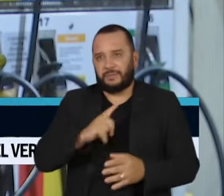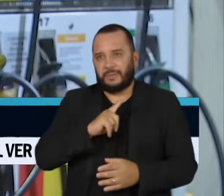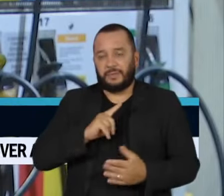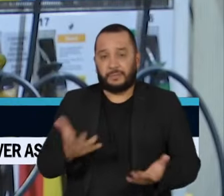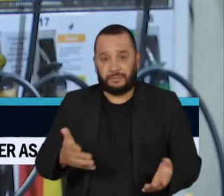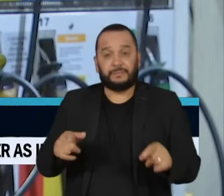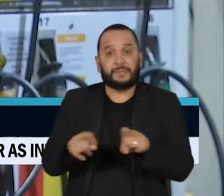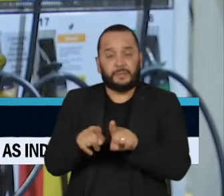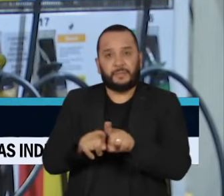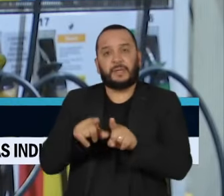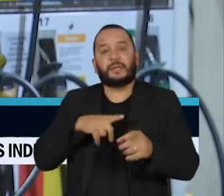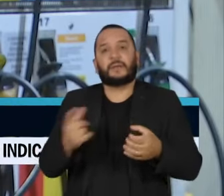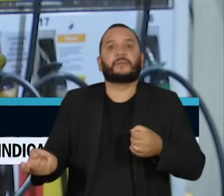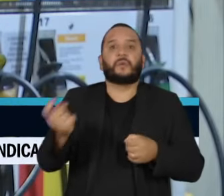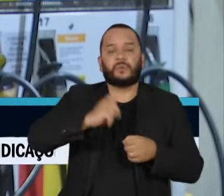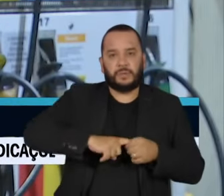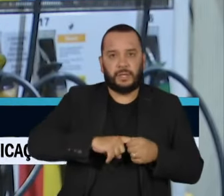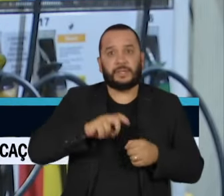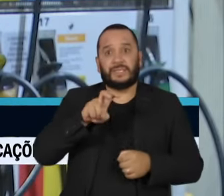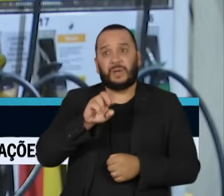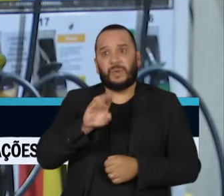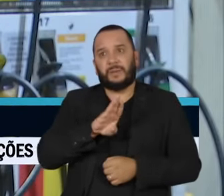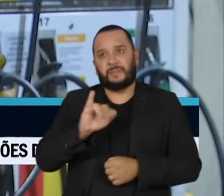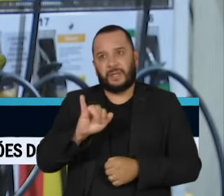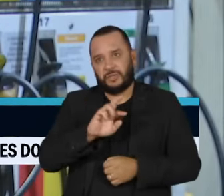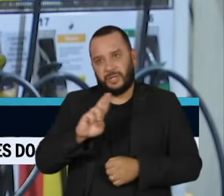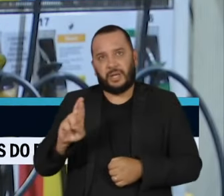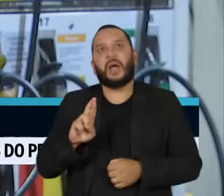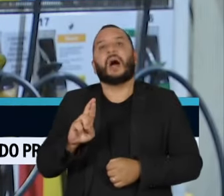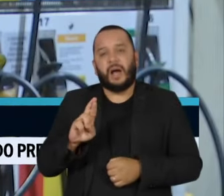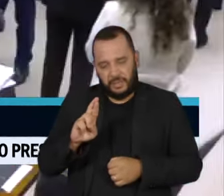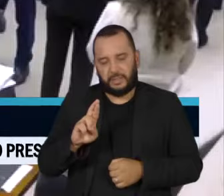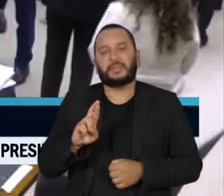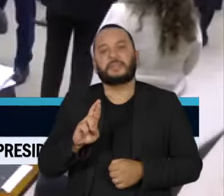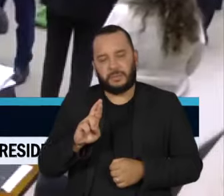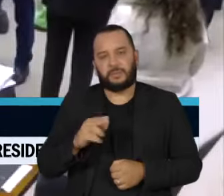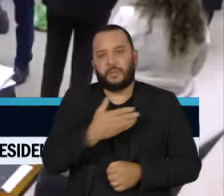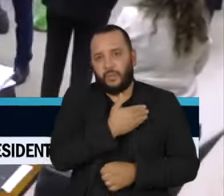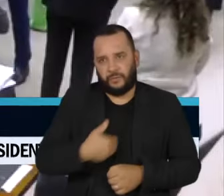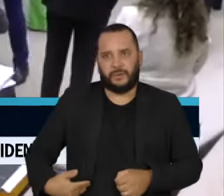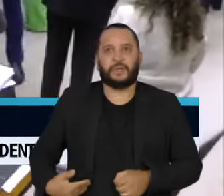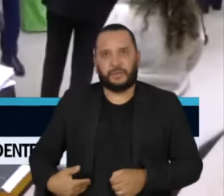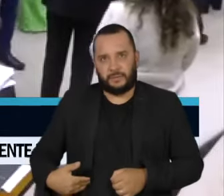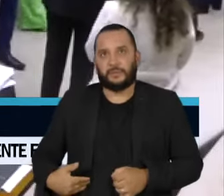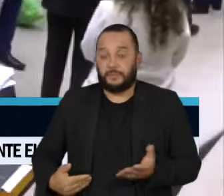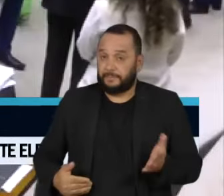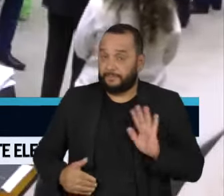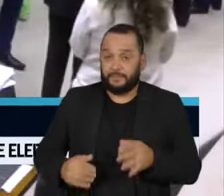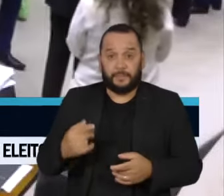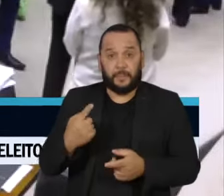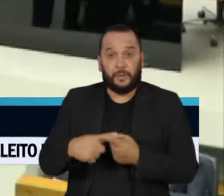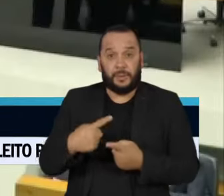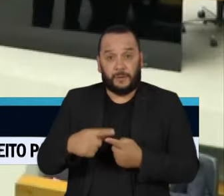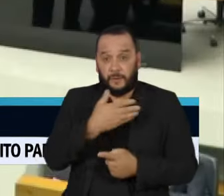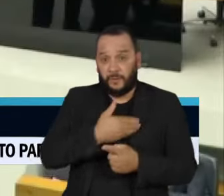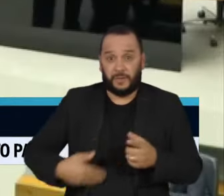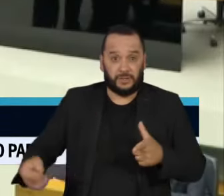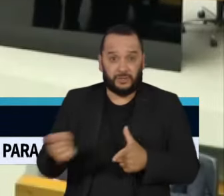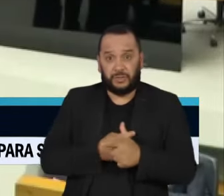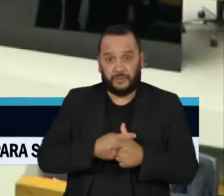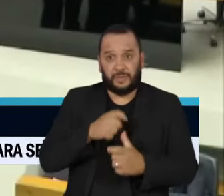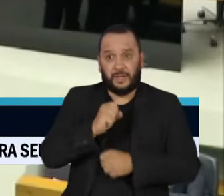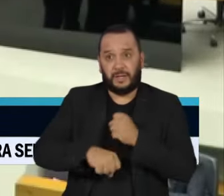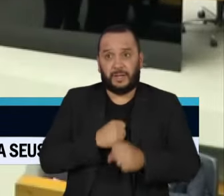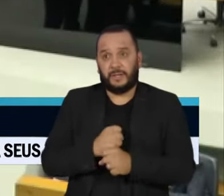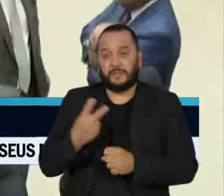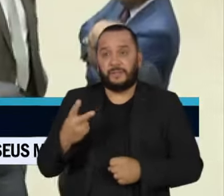aos cofres públicos, que mesmo assim começarão o ano no vermelho. Já que a previsão de déficit fiscal para 2023